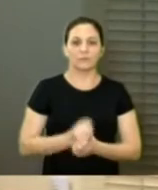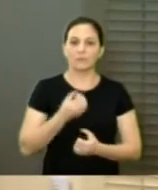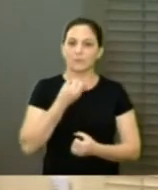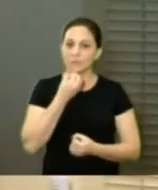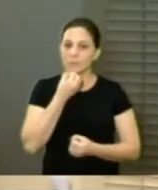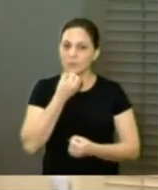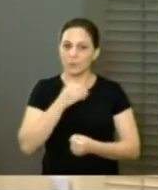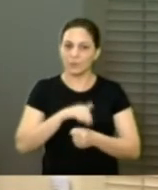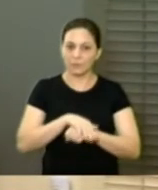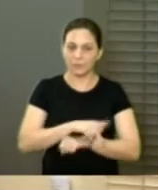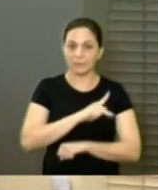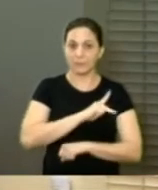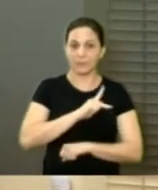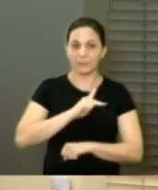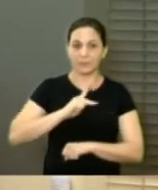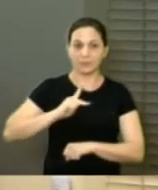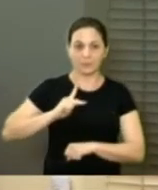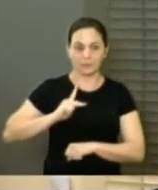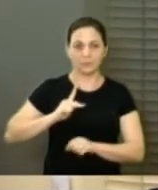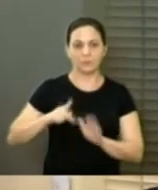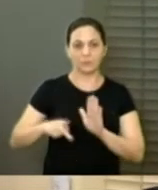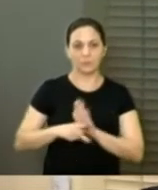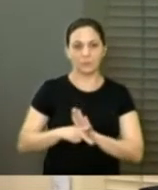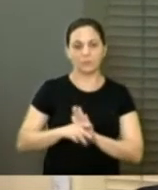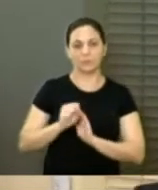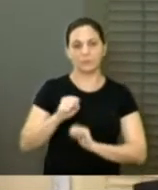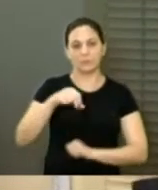Boa noite ao presidente de exercício, Denis Santana,